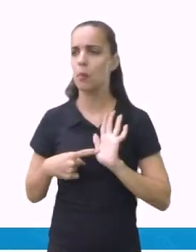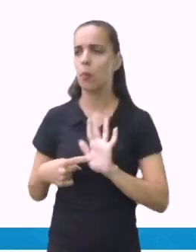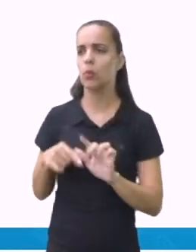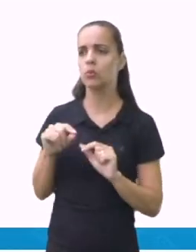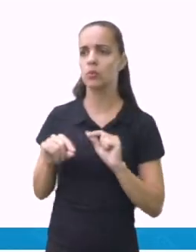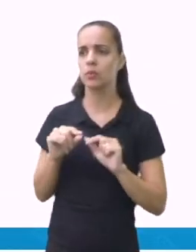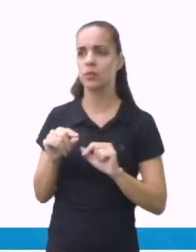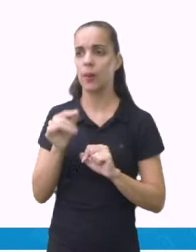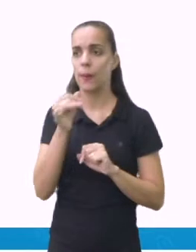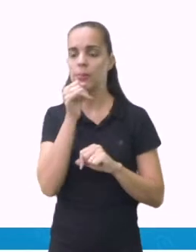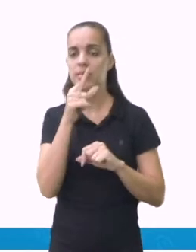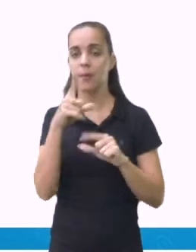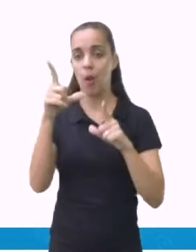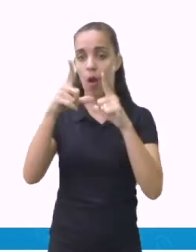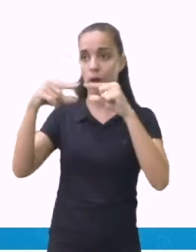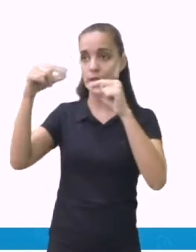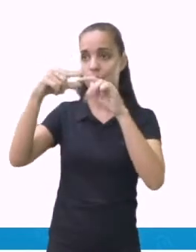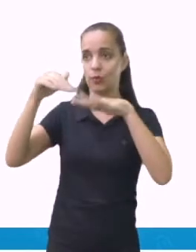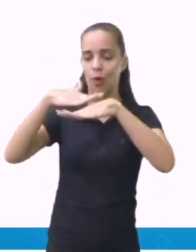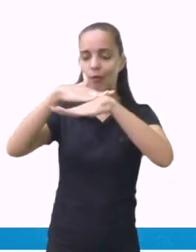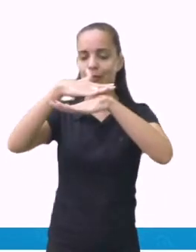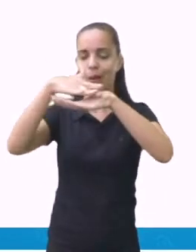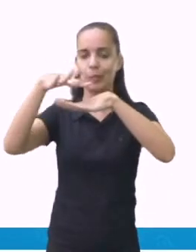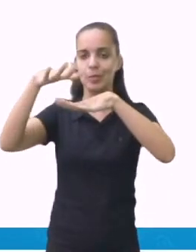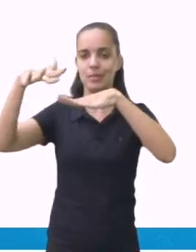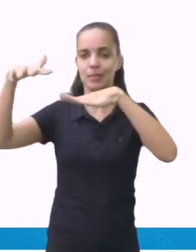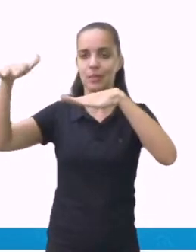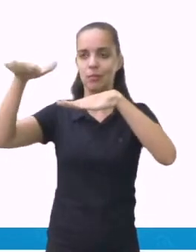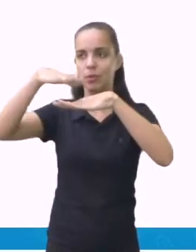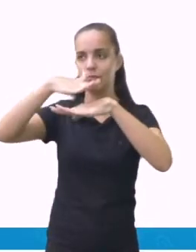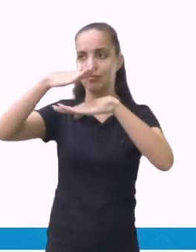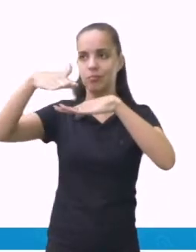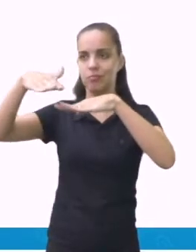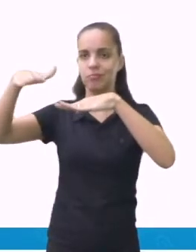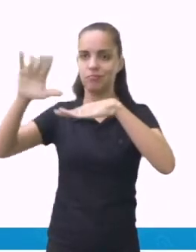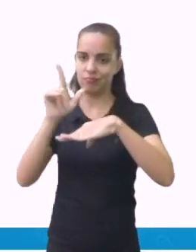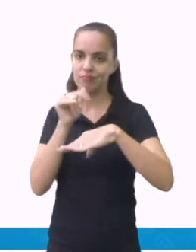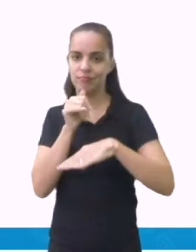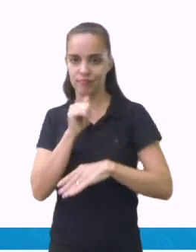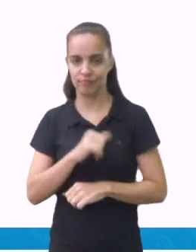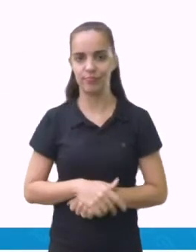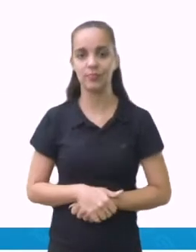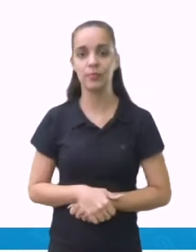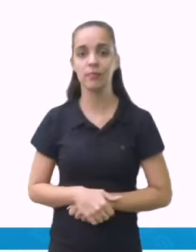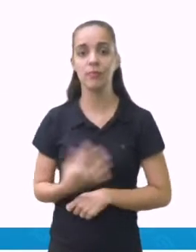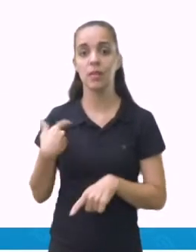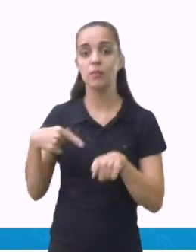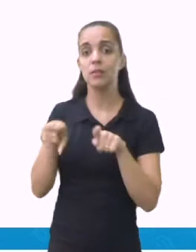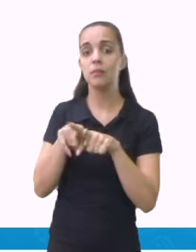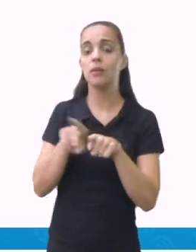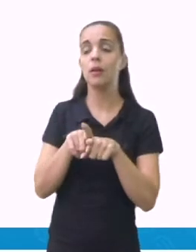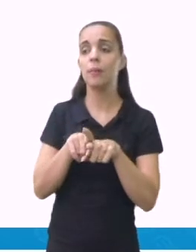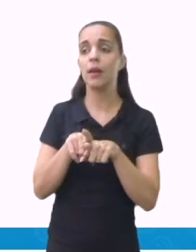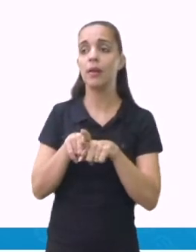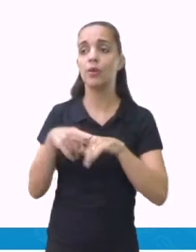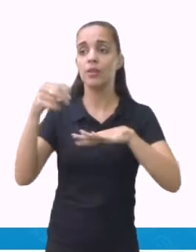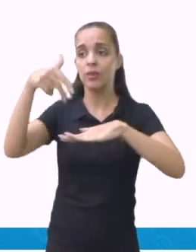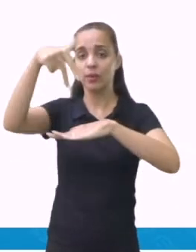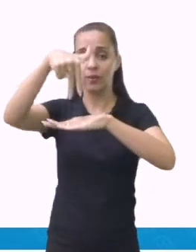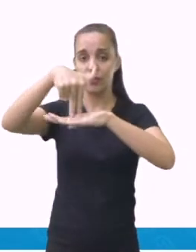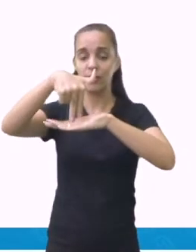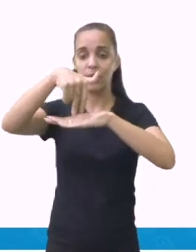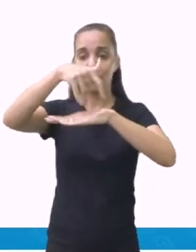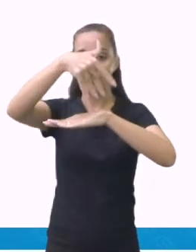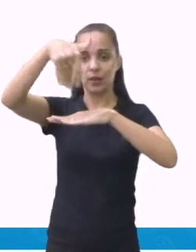as folhas ficam ali do lado de fora, na superfície da água. E tem também os aéreos, que é o